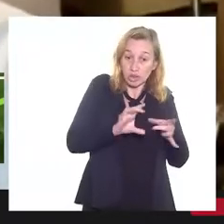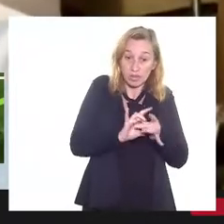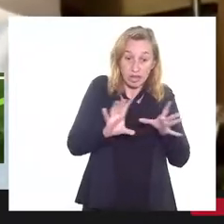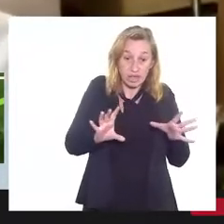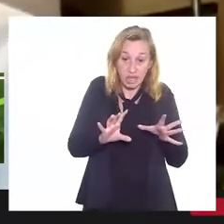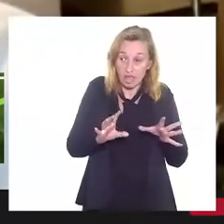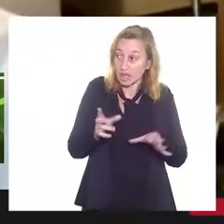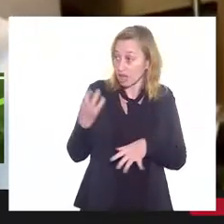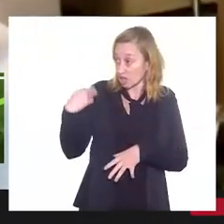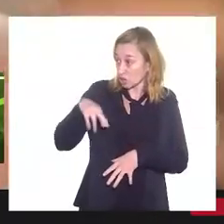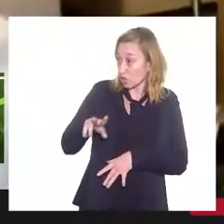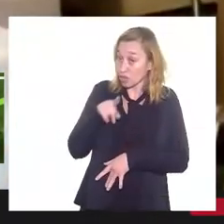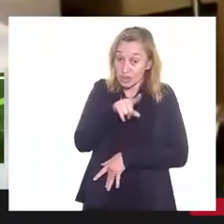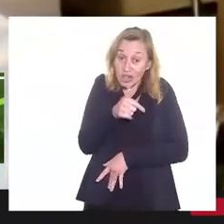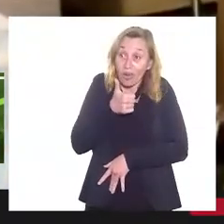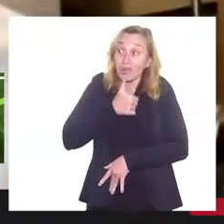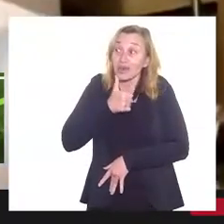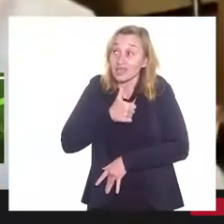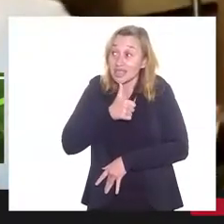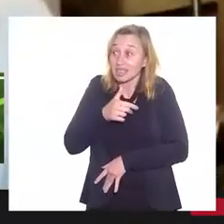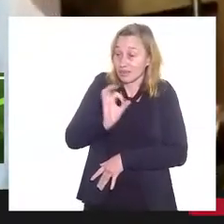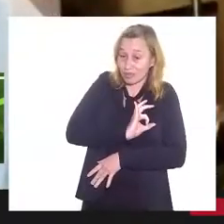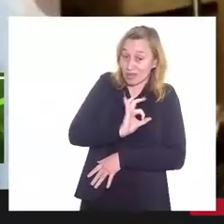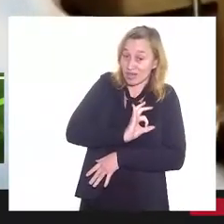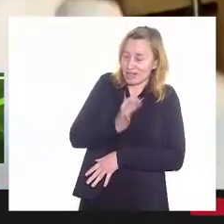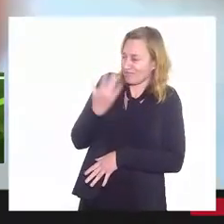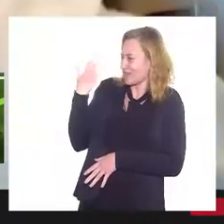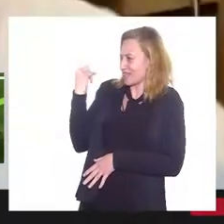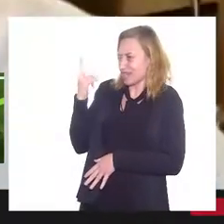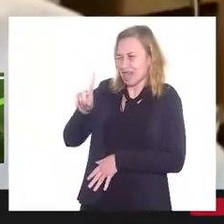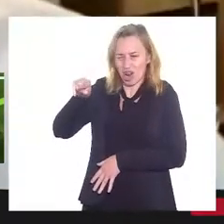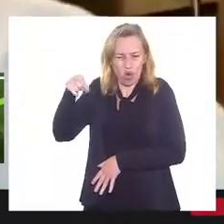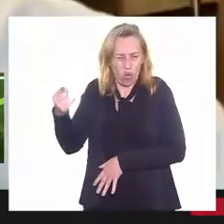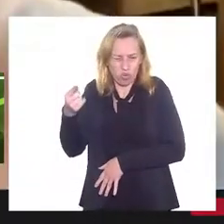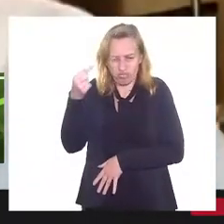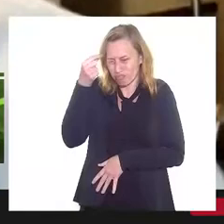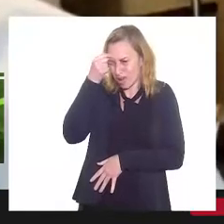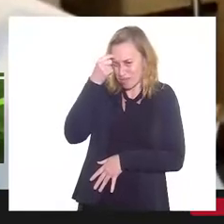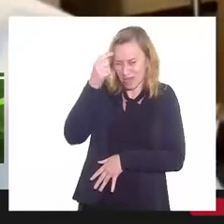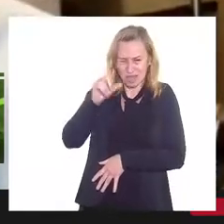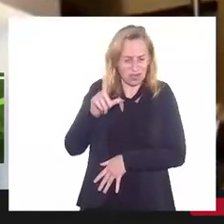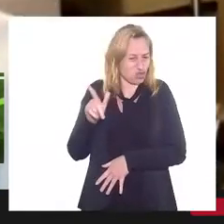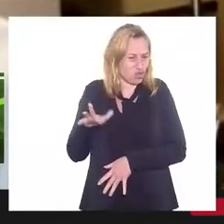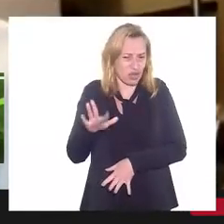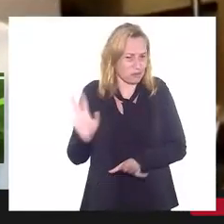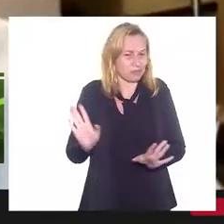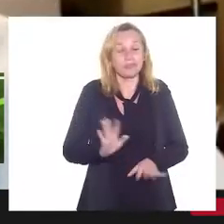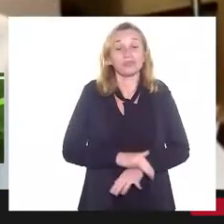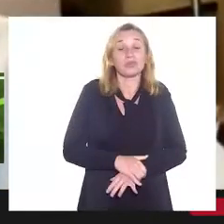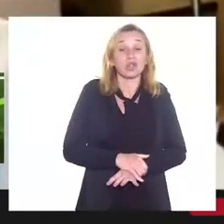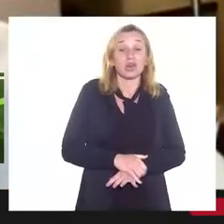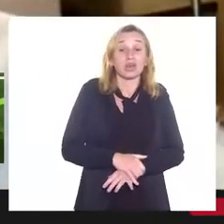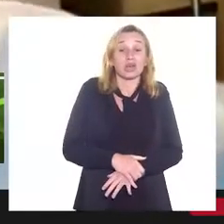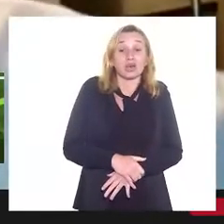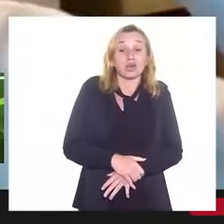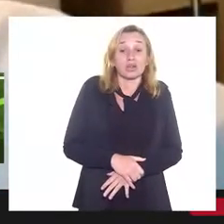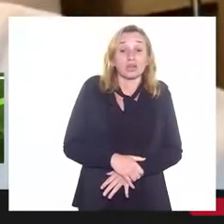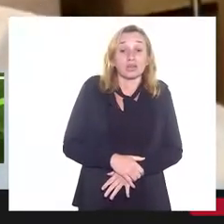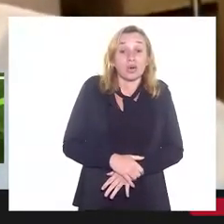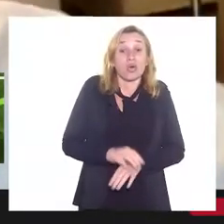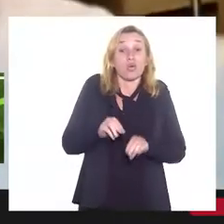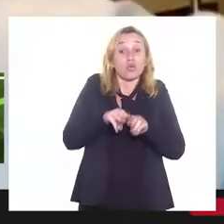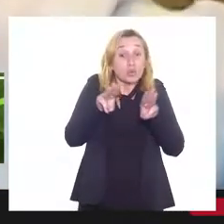ano inteiro e entende que a polícia aquela eu quero isso é uma outra cabeça segurar